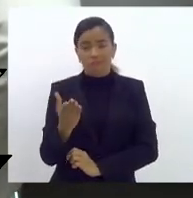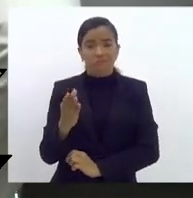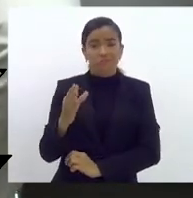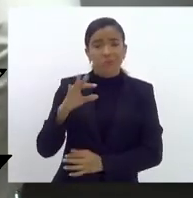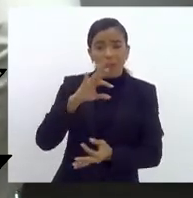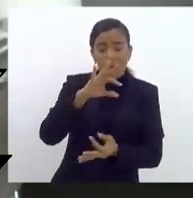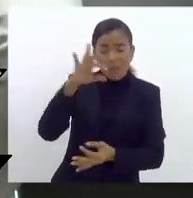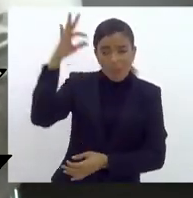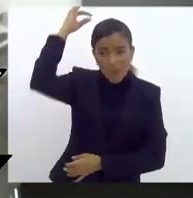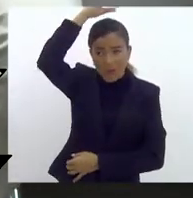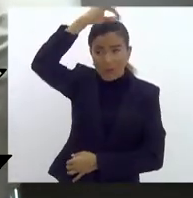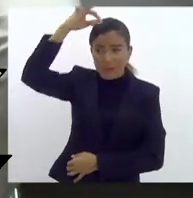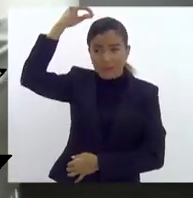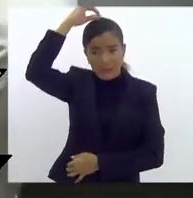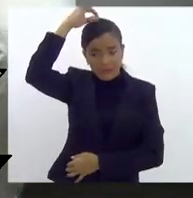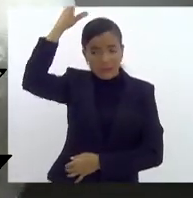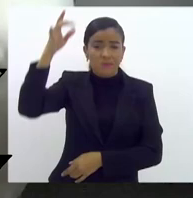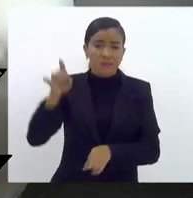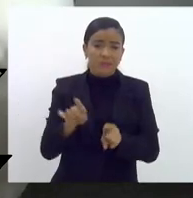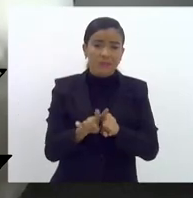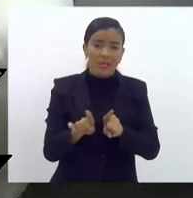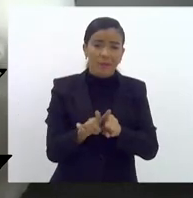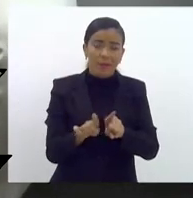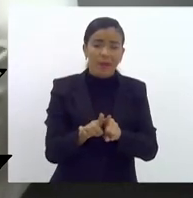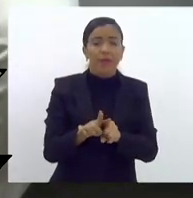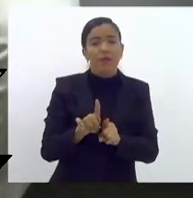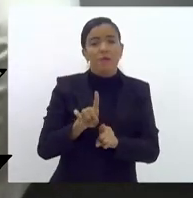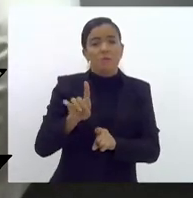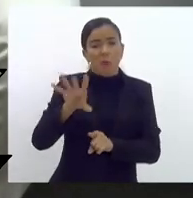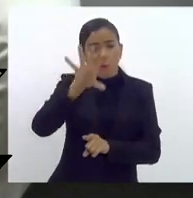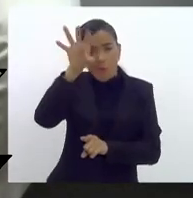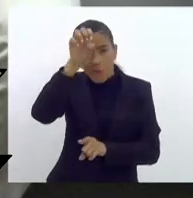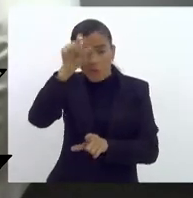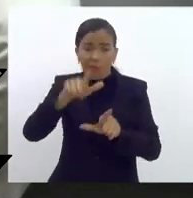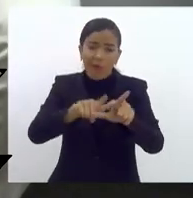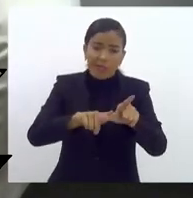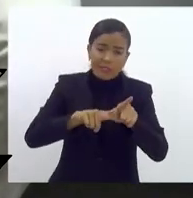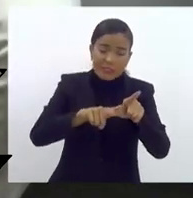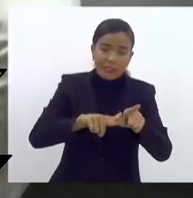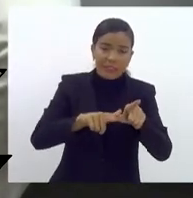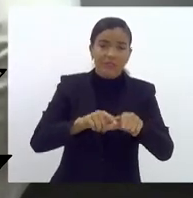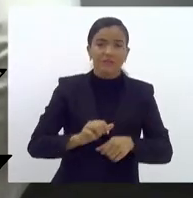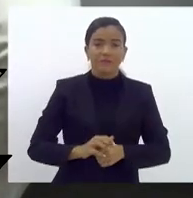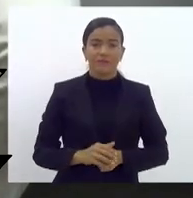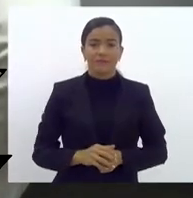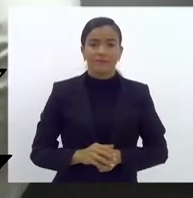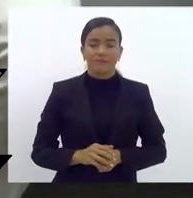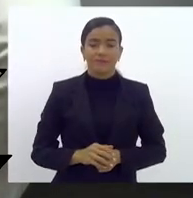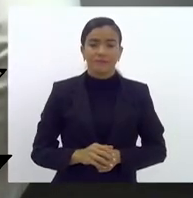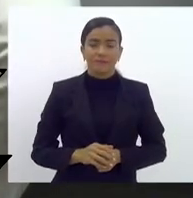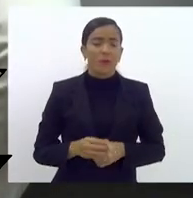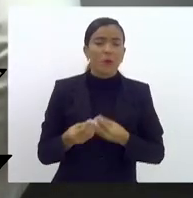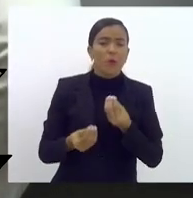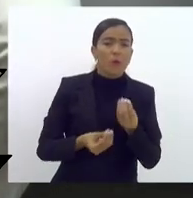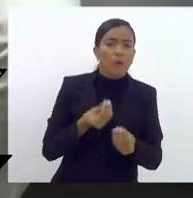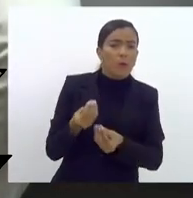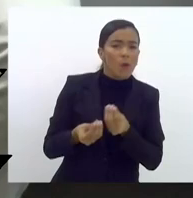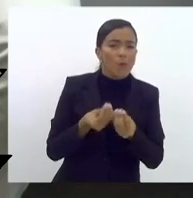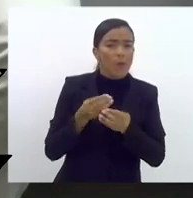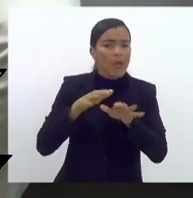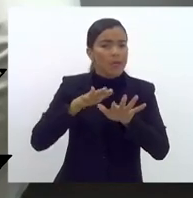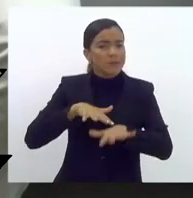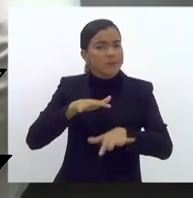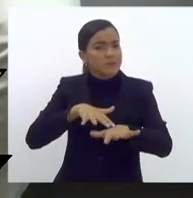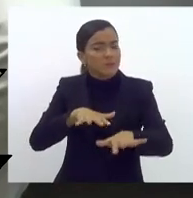espíritas kardecistas por umbandistas como é que é essa marcha